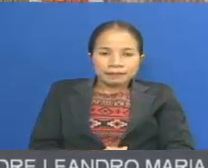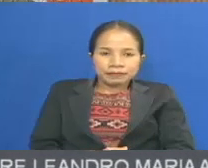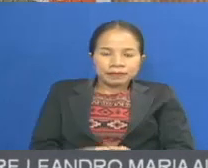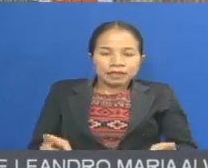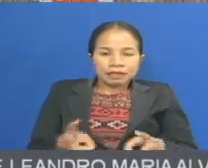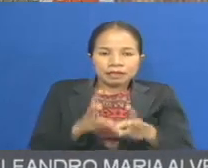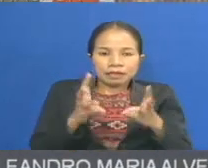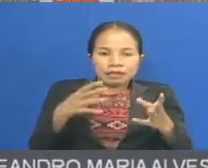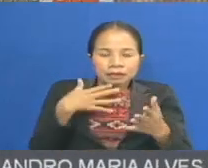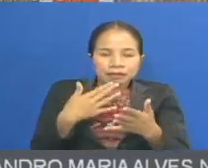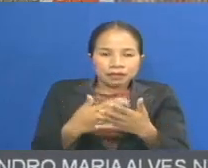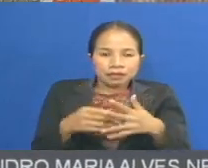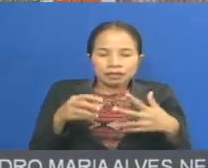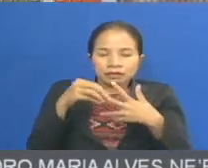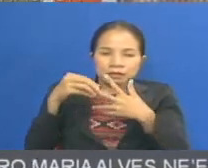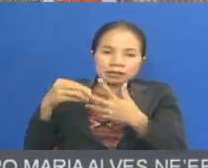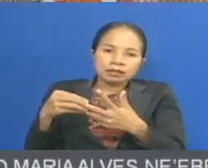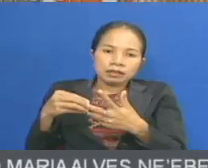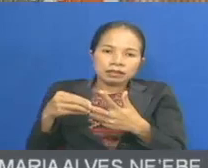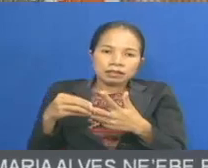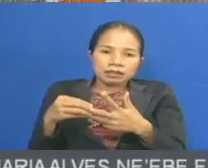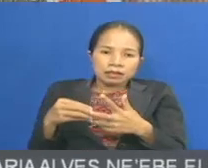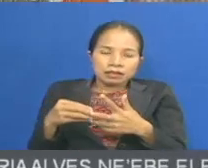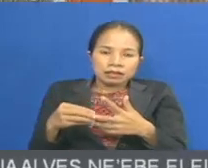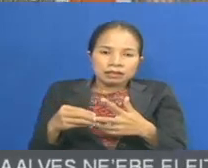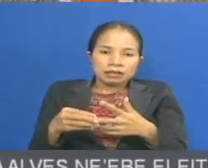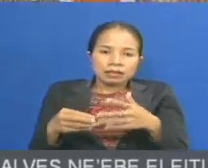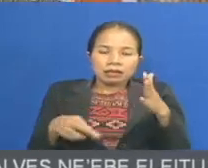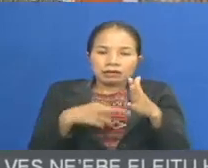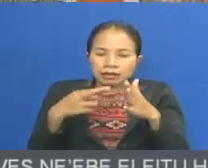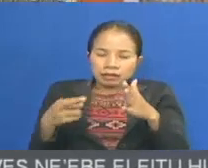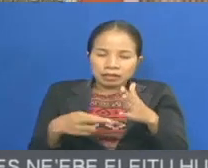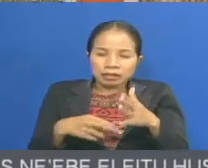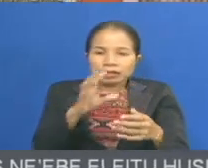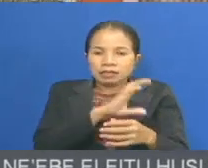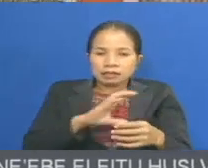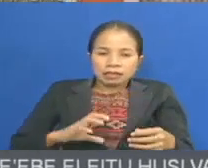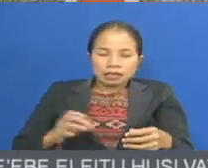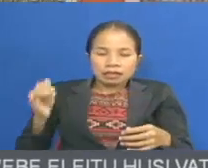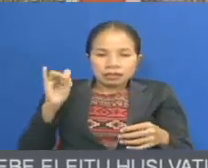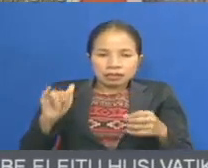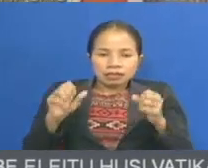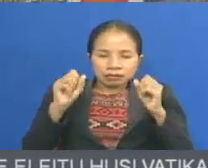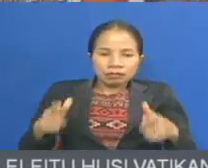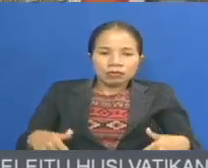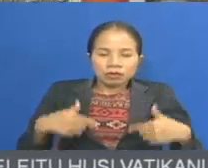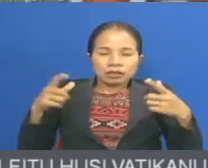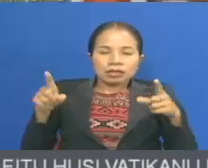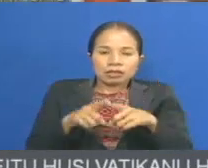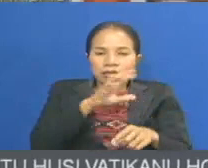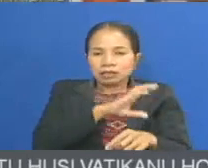dalam ni bedia nio urentan ni serane sira atau serane sira bele morisan serane